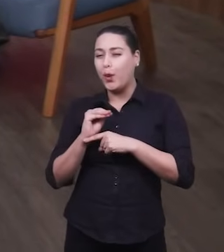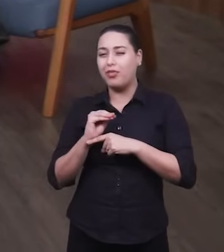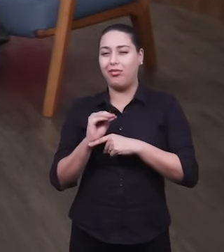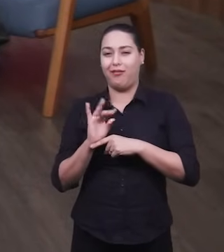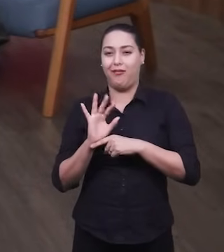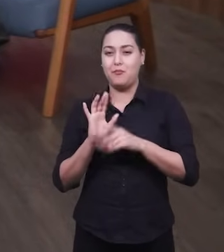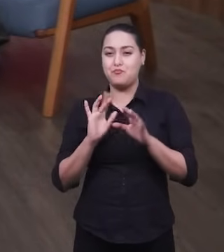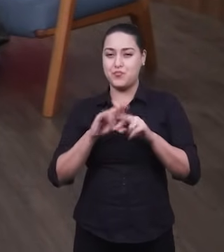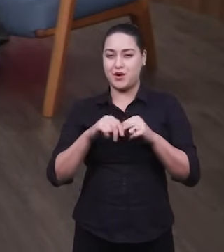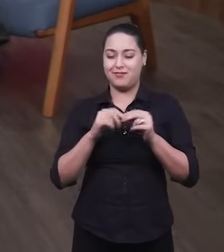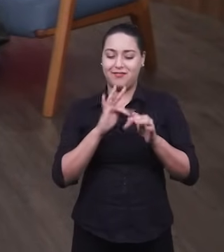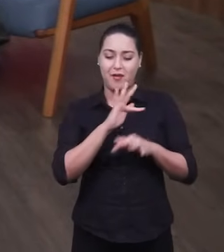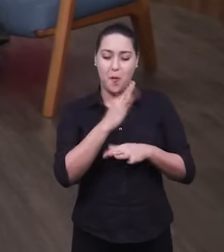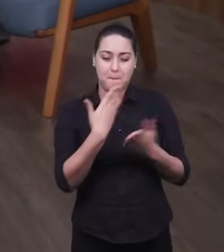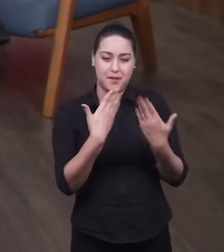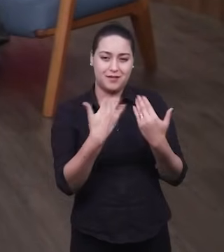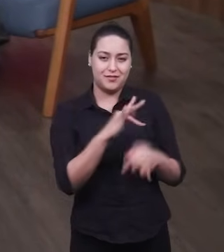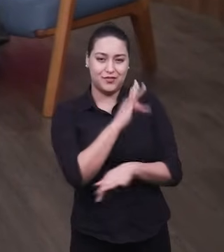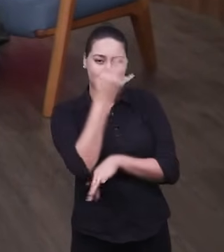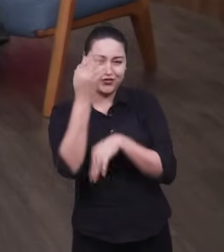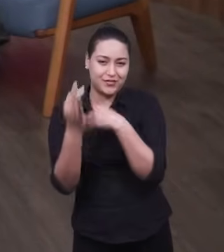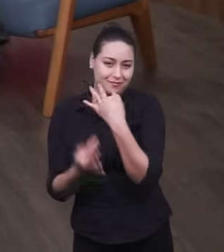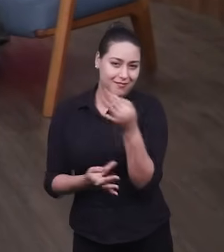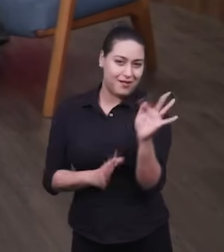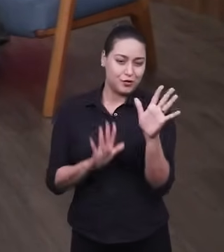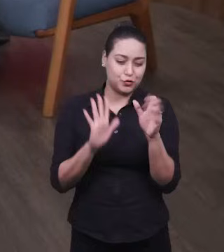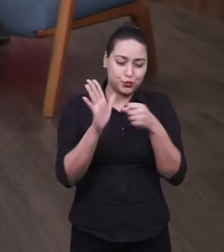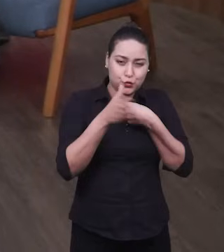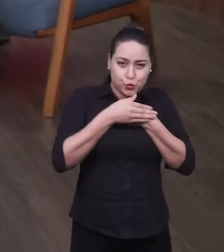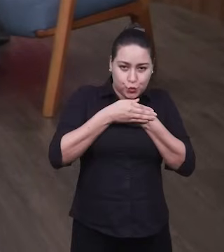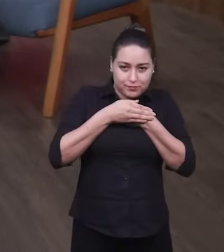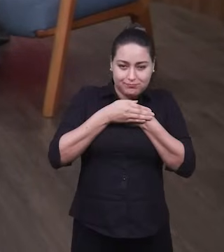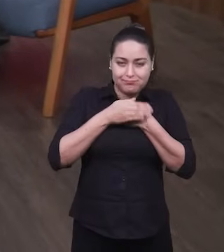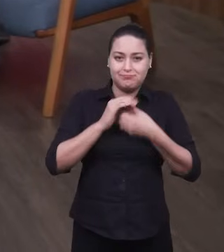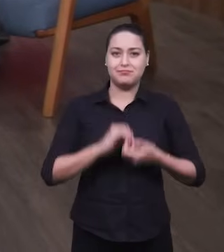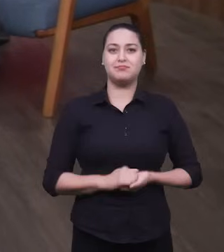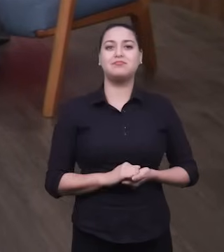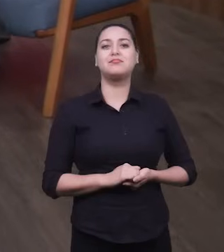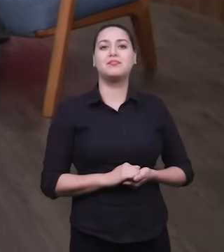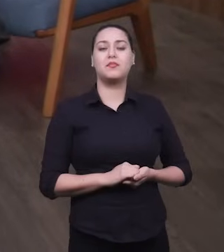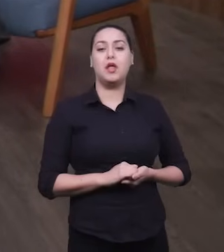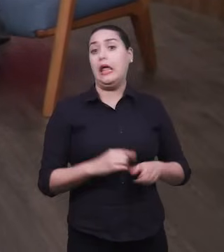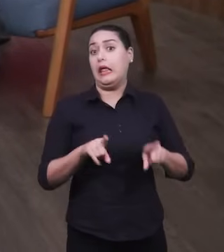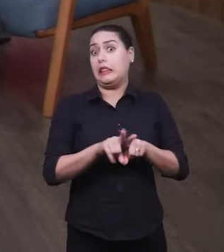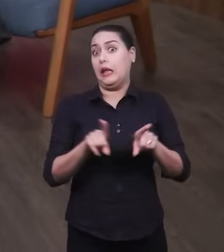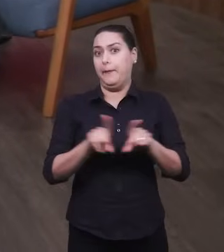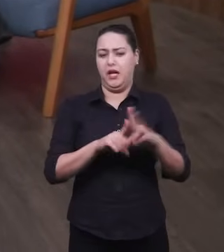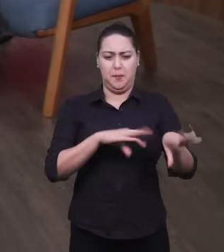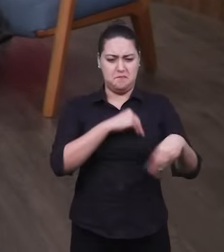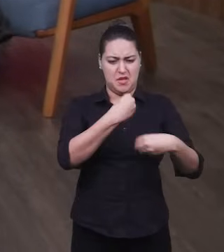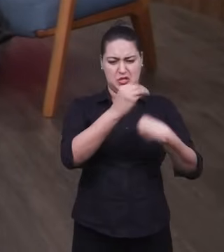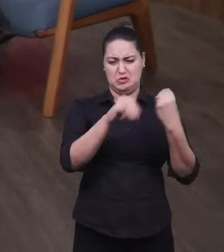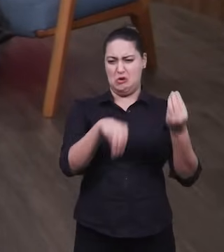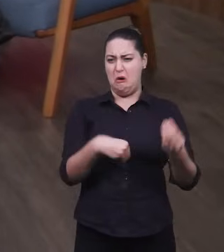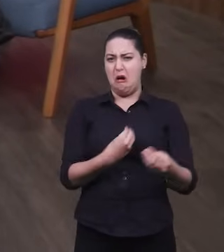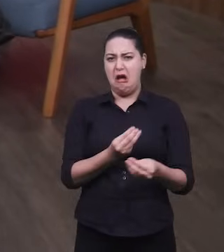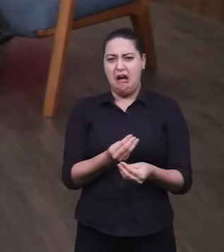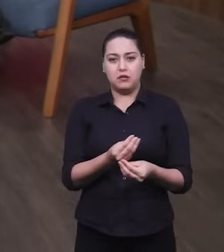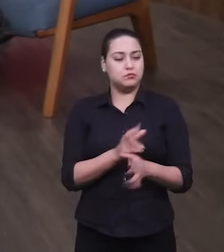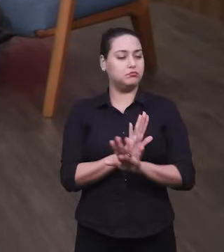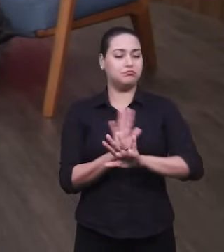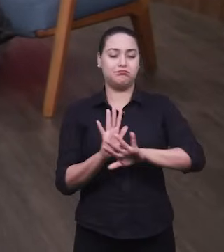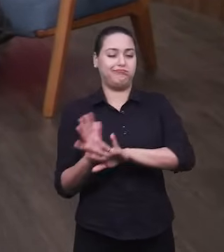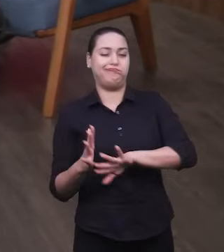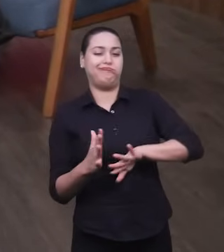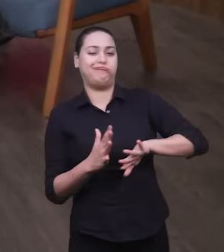que ela tá ali, a beleza está dentro do jardim, né? E que não se mistura. Isso. Porque hoje